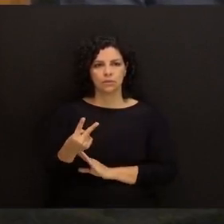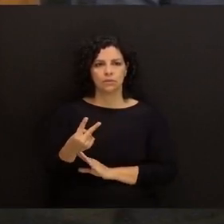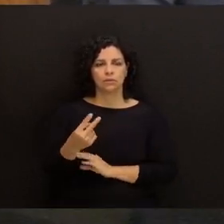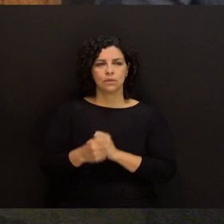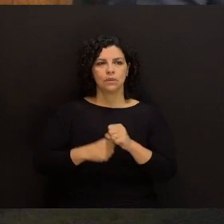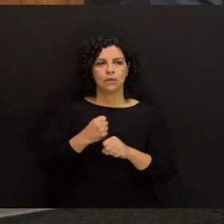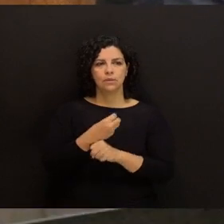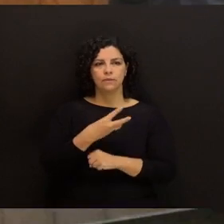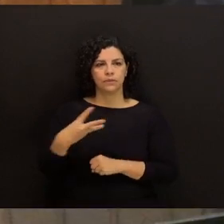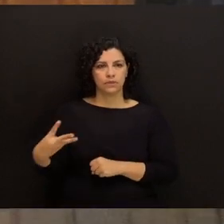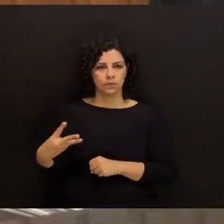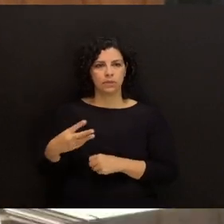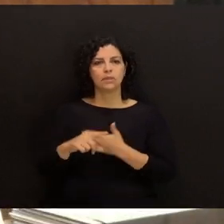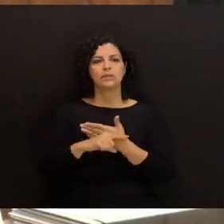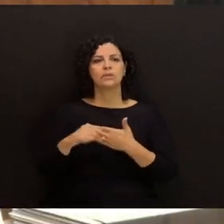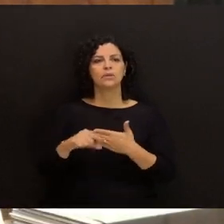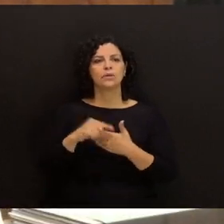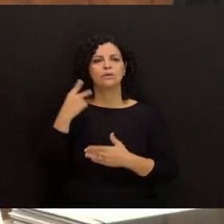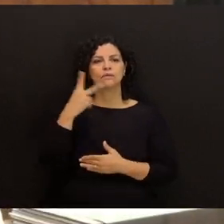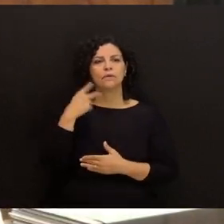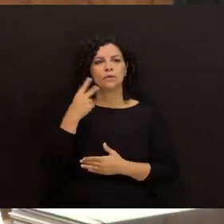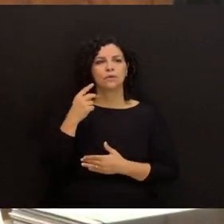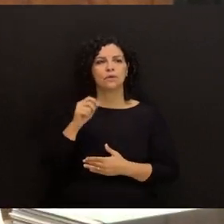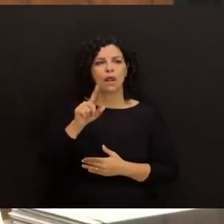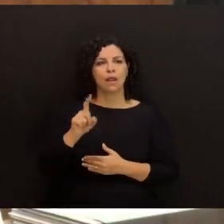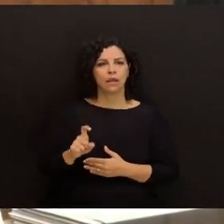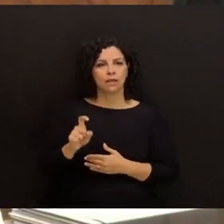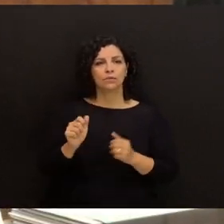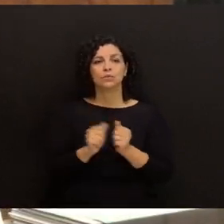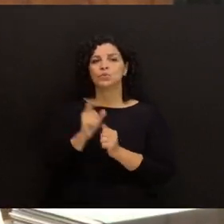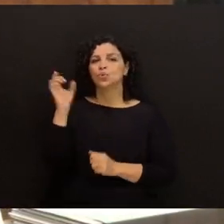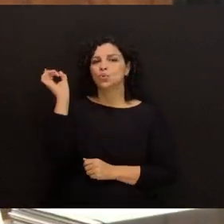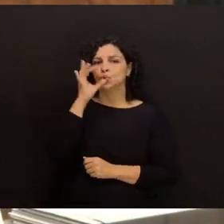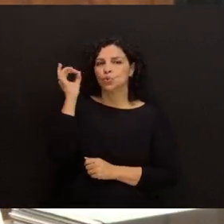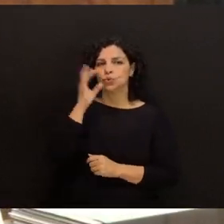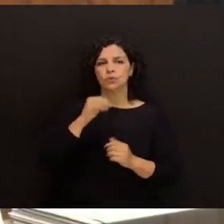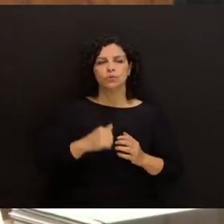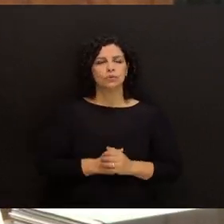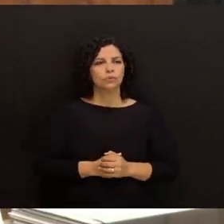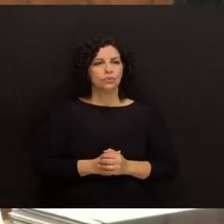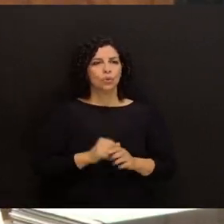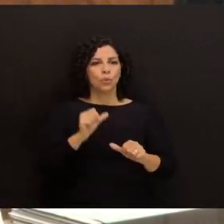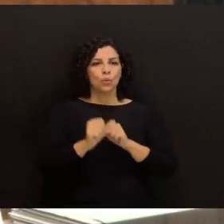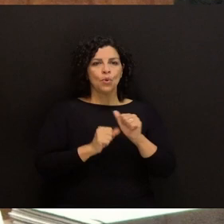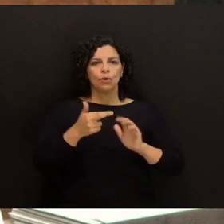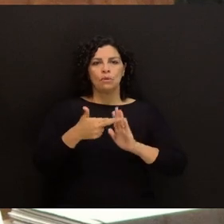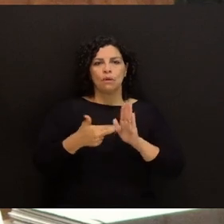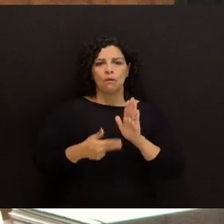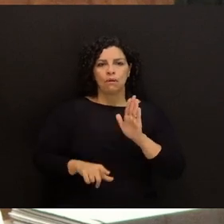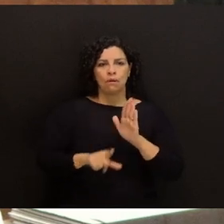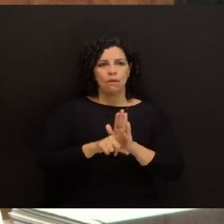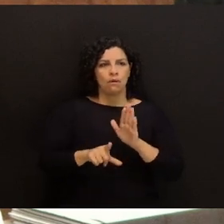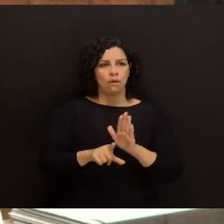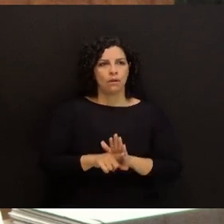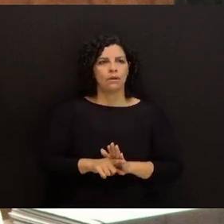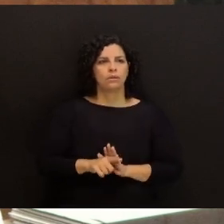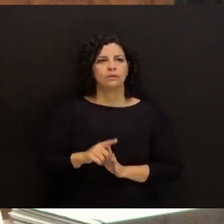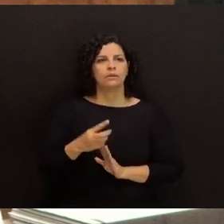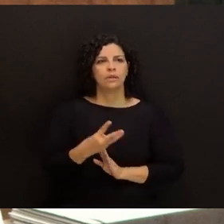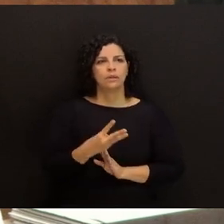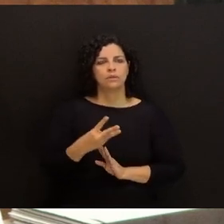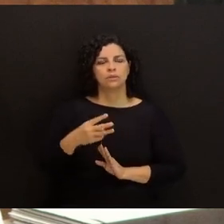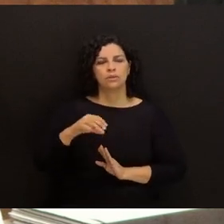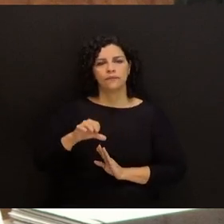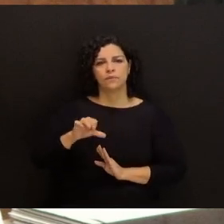2023 e autoria dos vereadores Alex porcott Juliano Martins que altera e a creche dispositivos na lei número